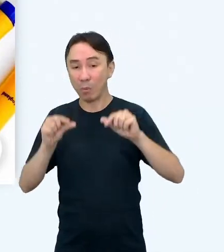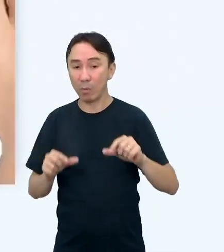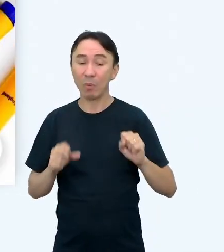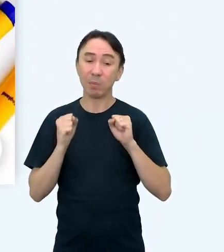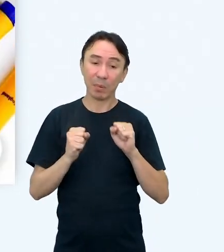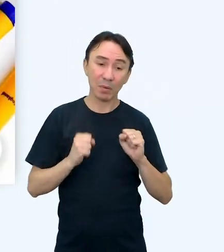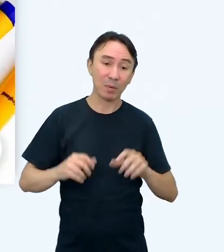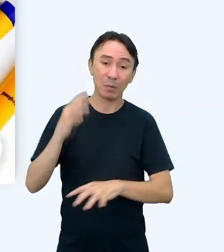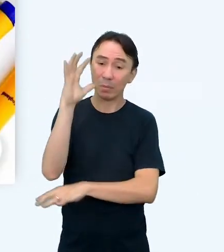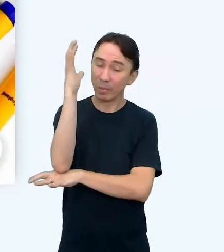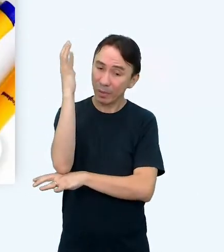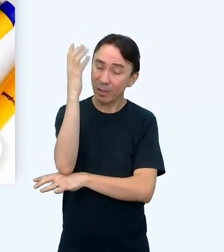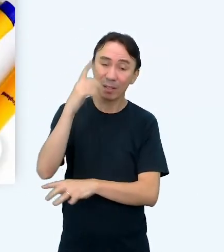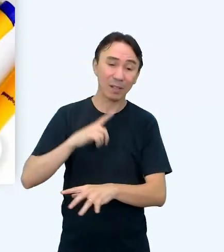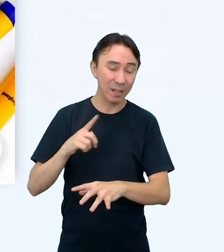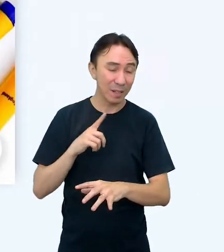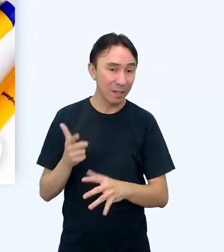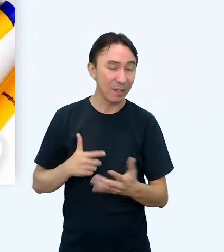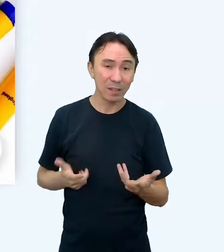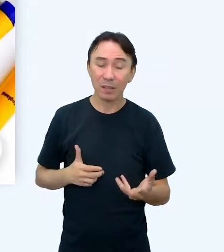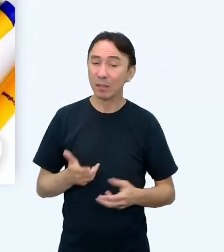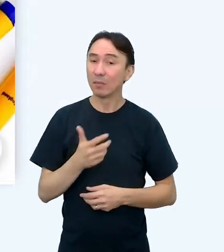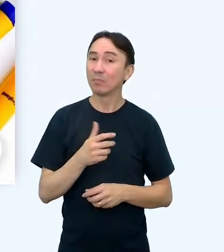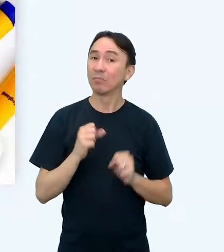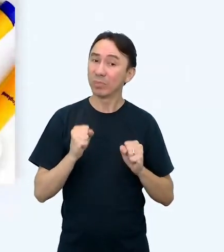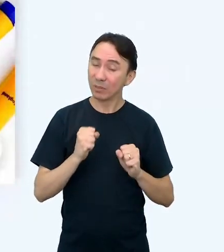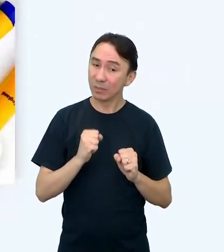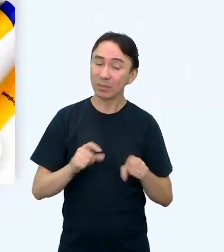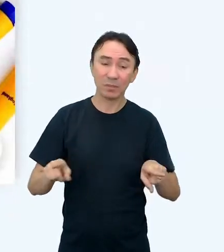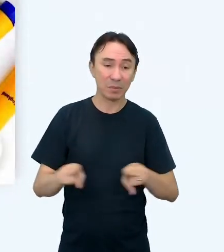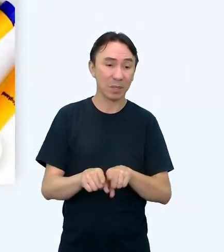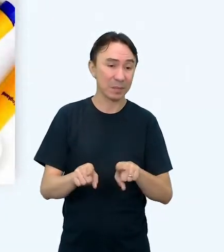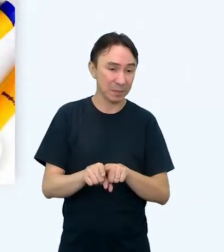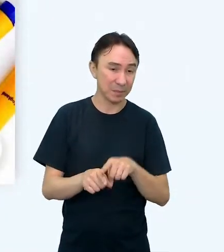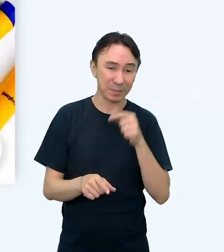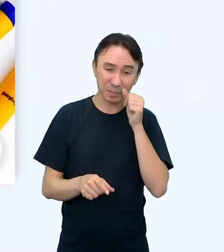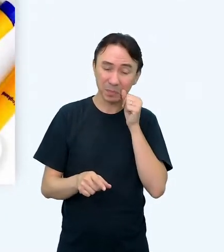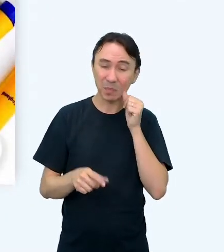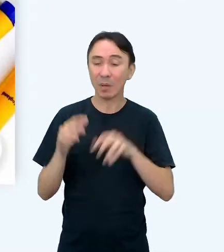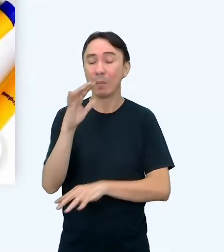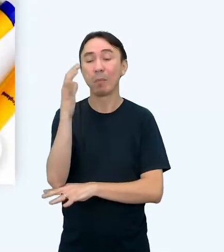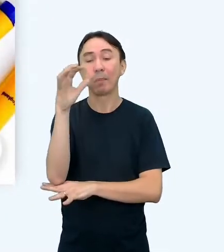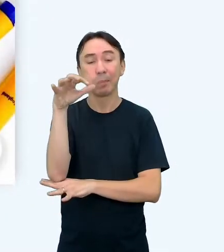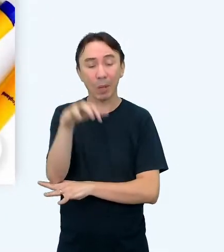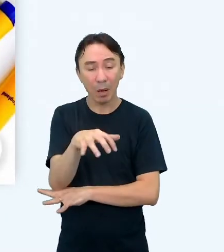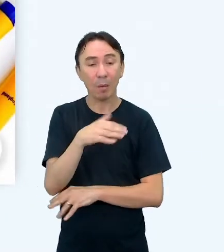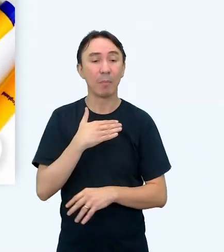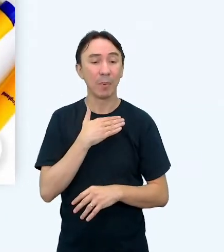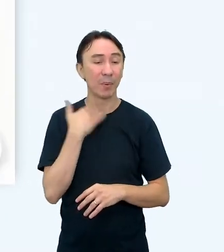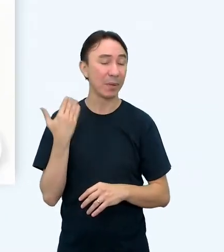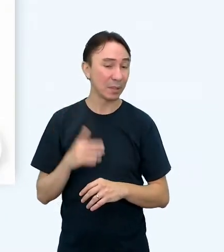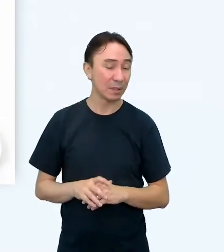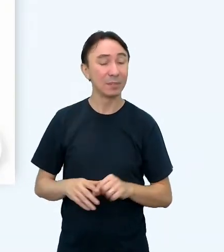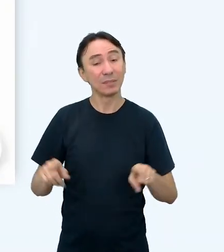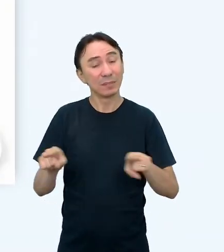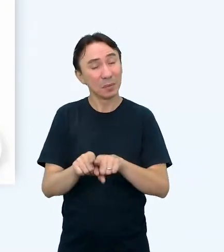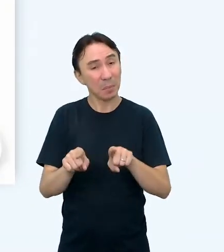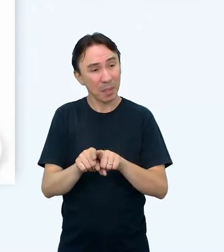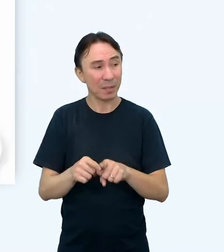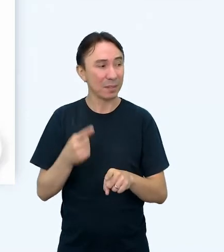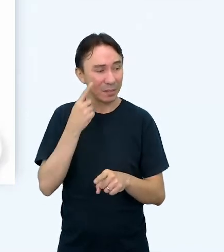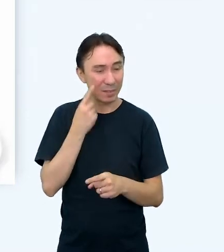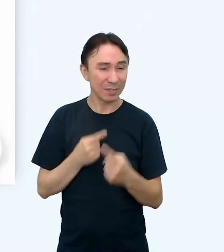condição denominada de anoxia. O mais adequado é que ar e água ocupem volumes semelhantes dos poros. E você sabia